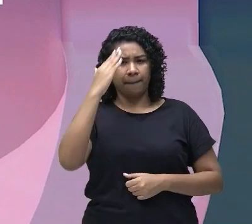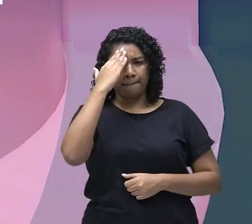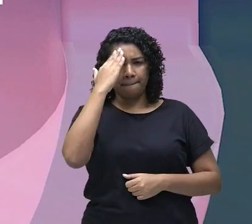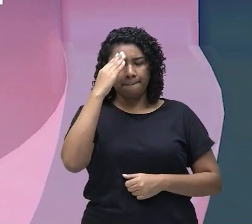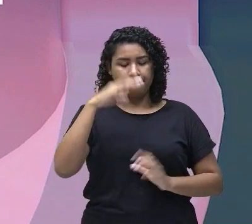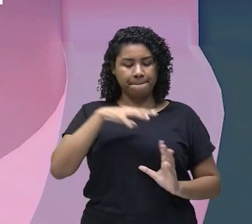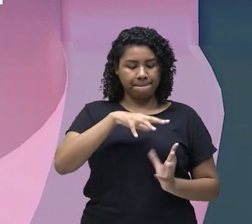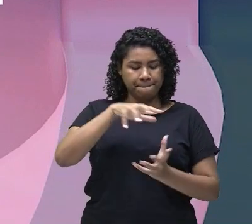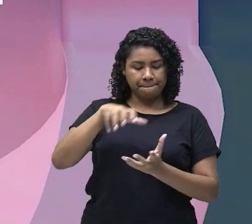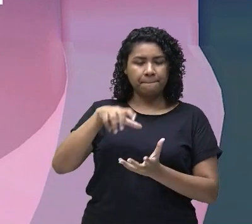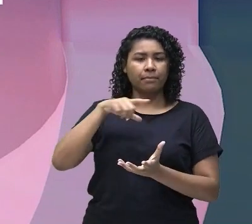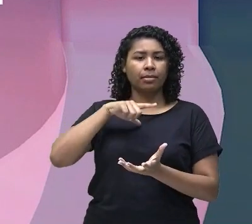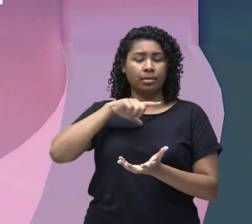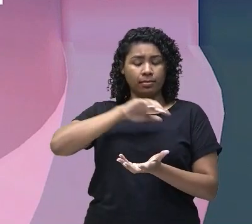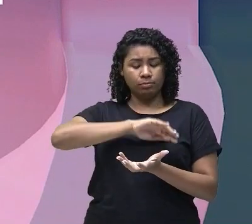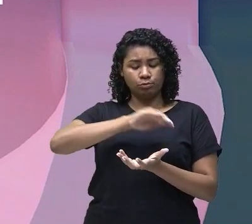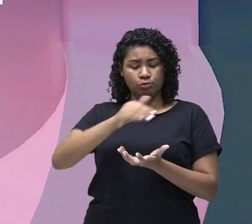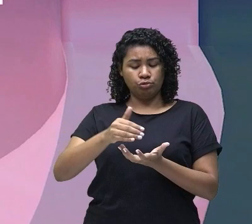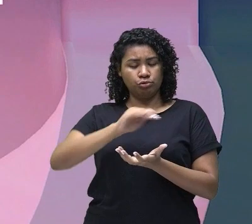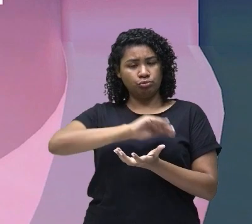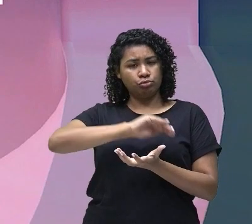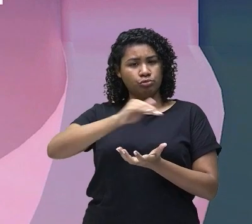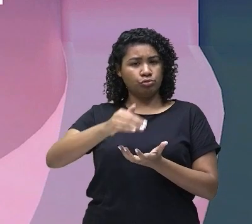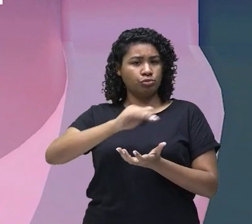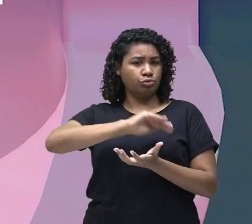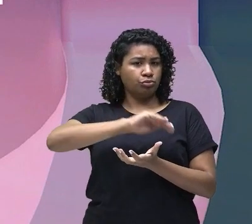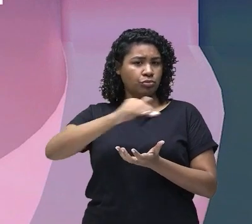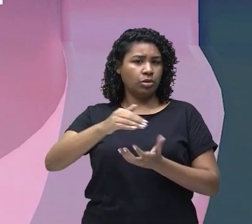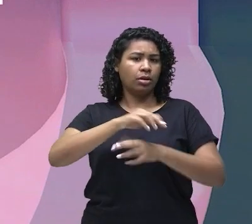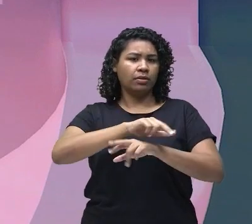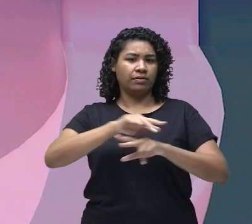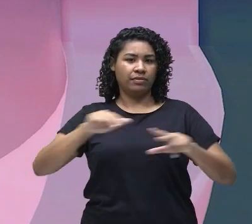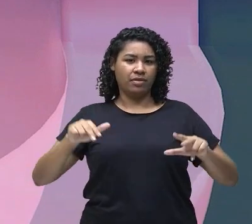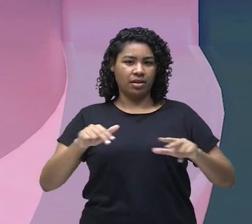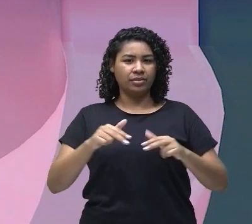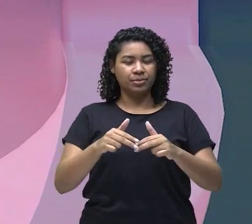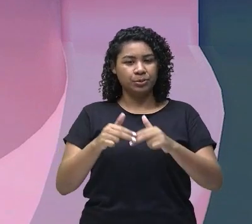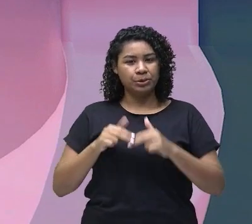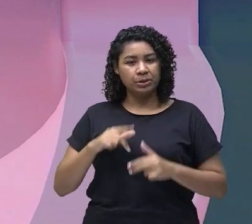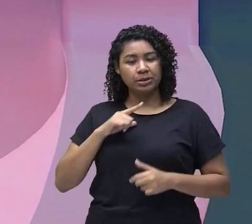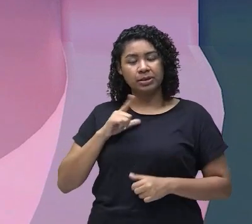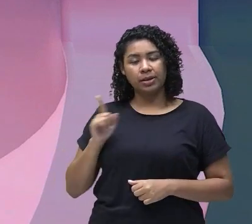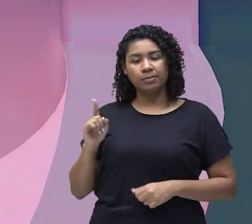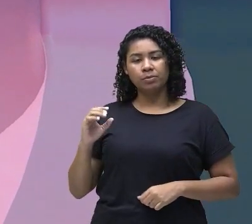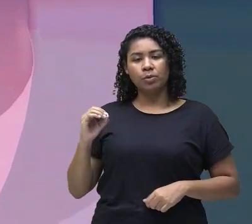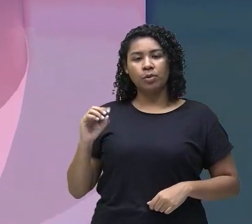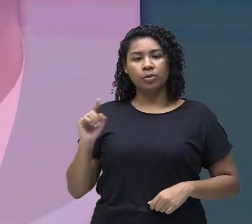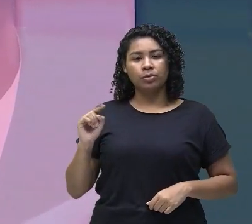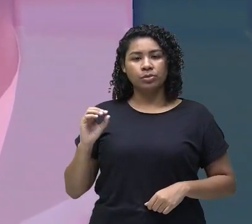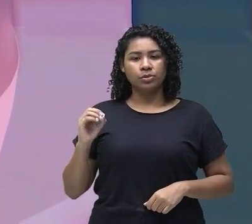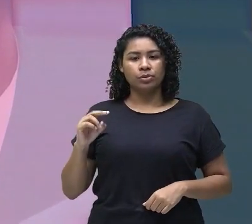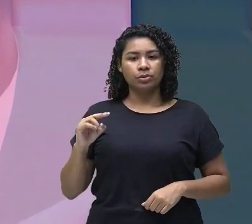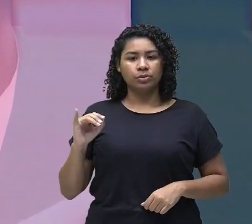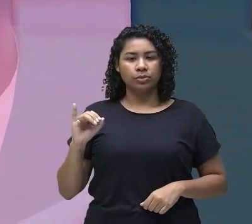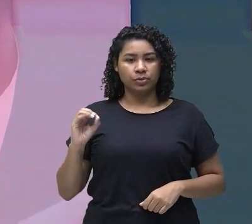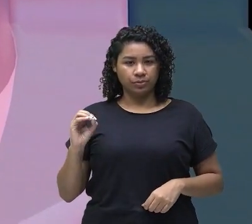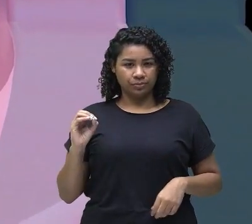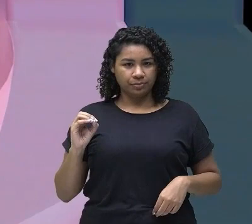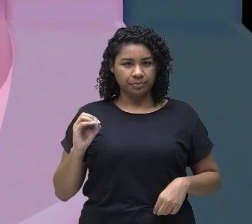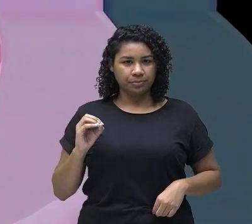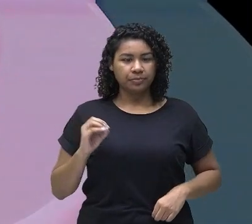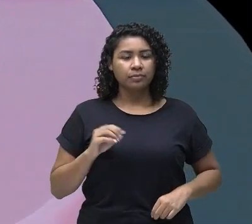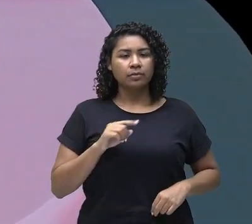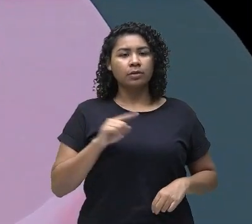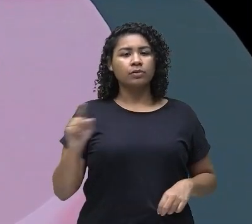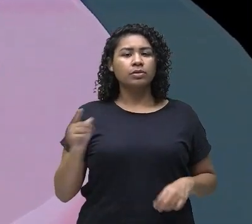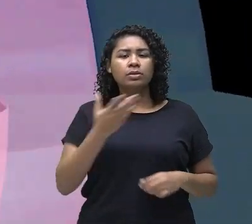camadas, e na estratosfera você tem a camada formada pelo gás ozônio. Novamente, para vocês